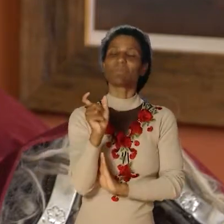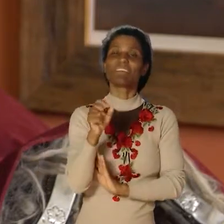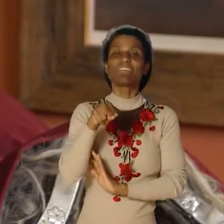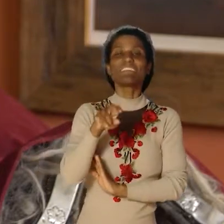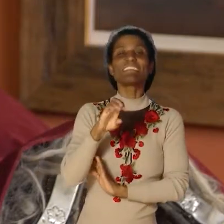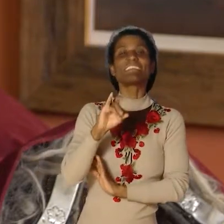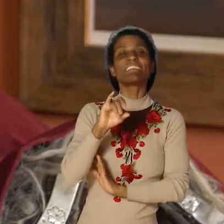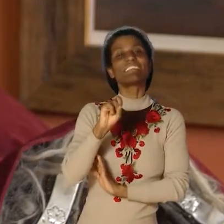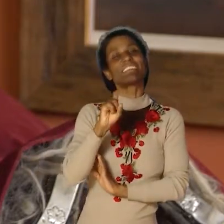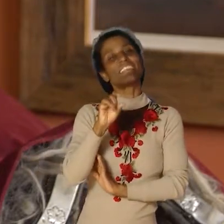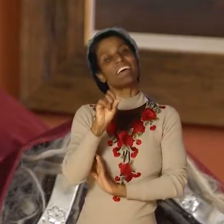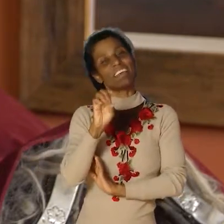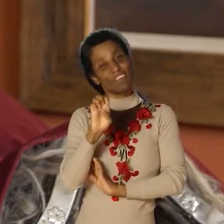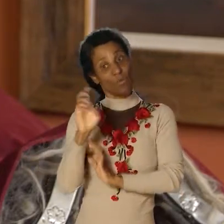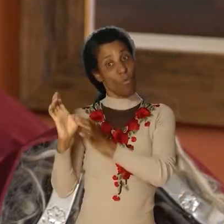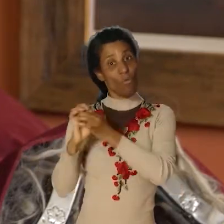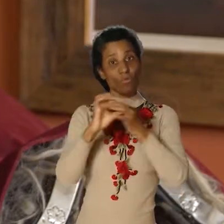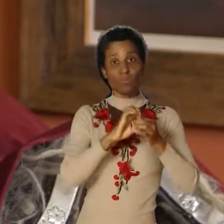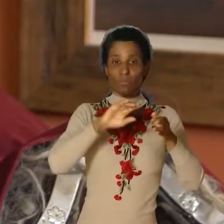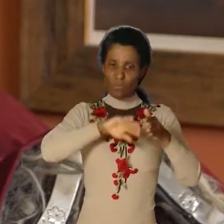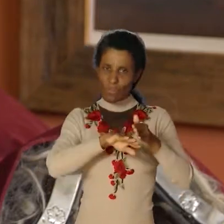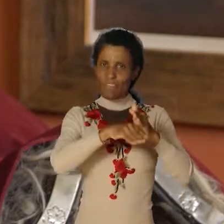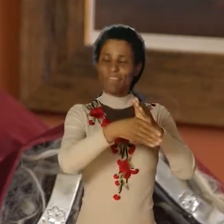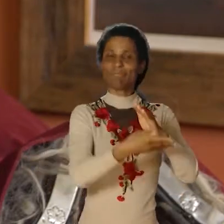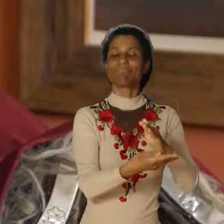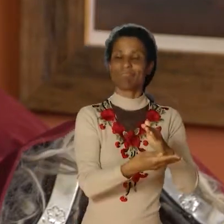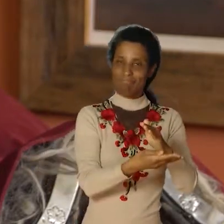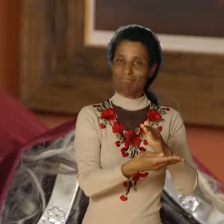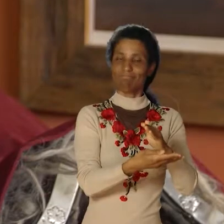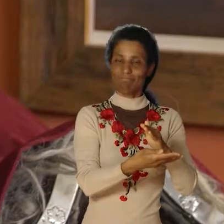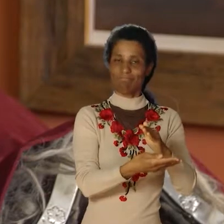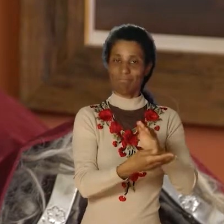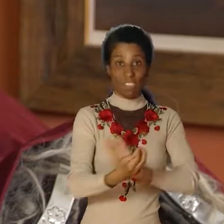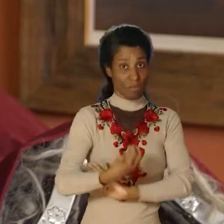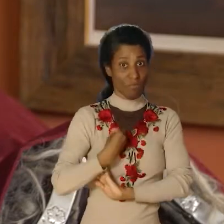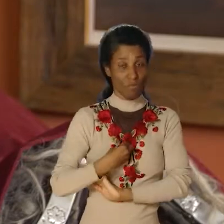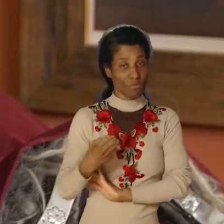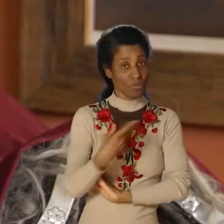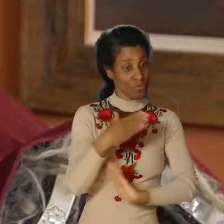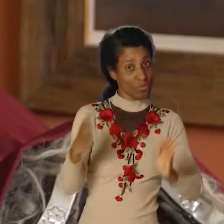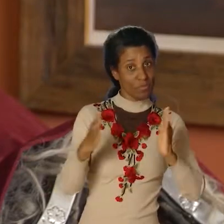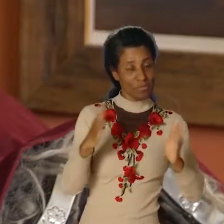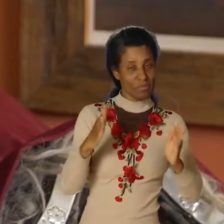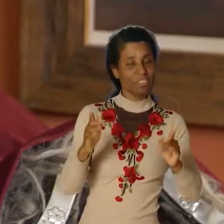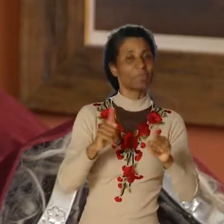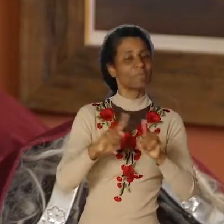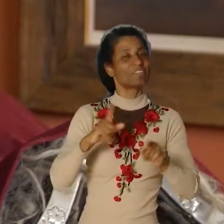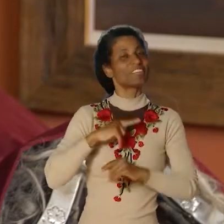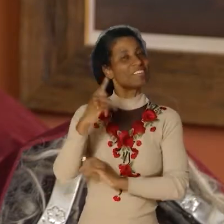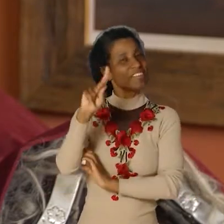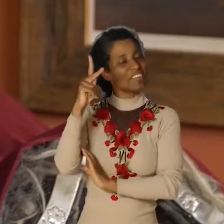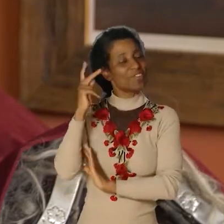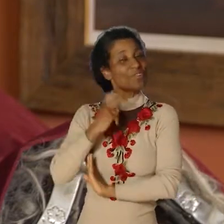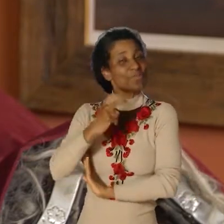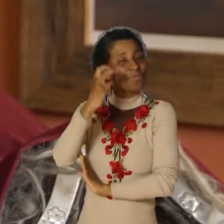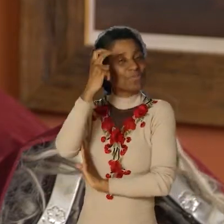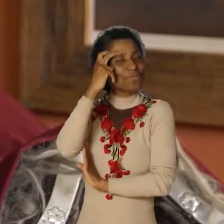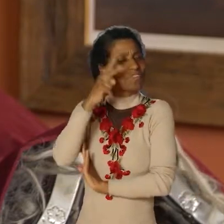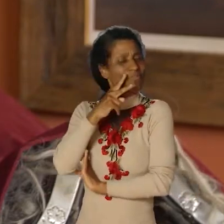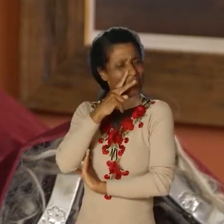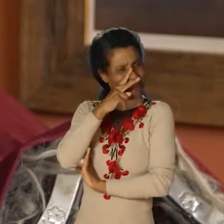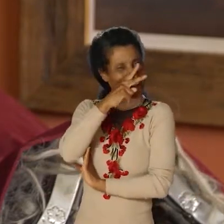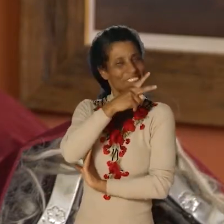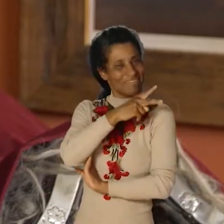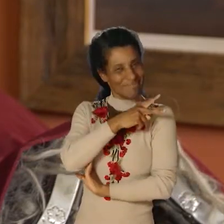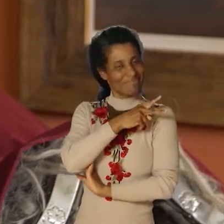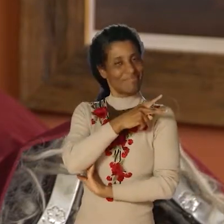palavra do gaúcho: a necessidade, o contexto, a adaptação. Então, vivemos novos tempos, mas com um legado de cultura muito